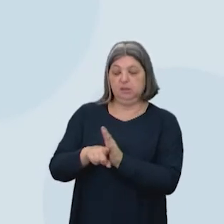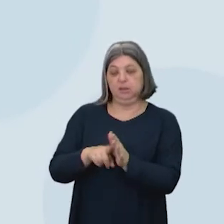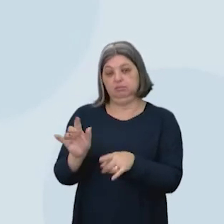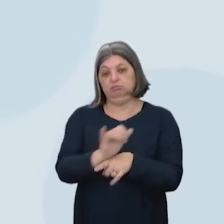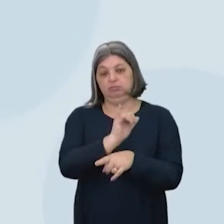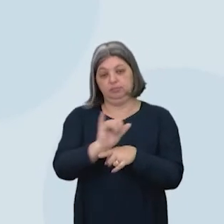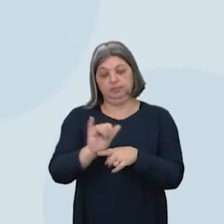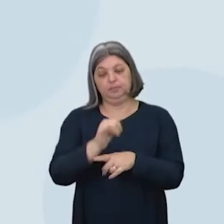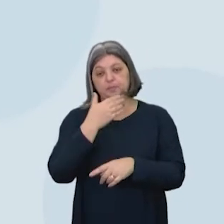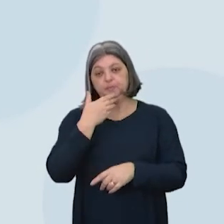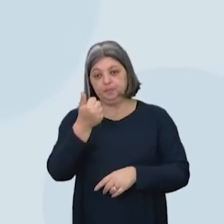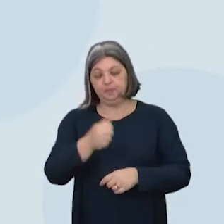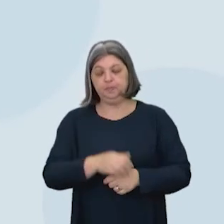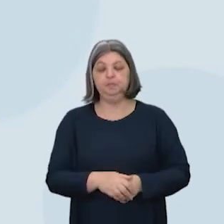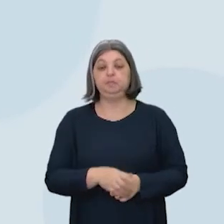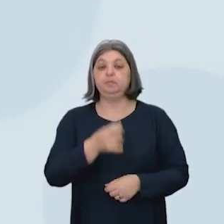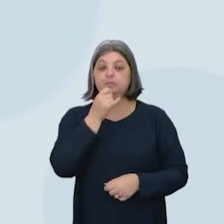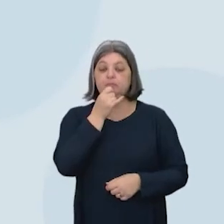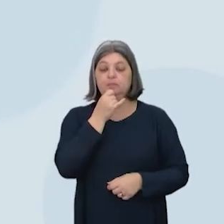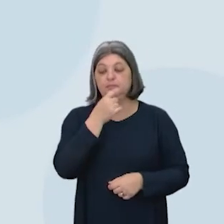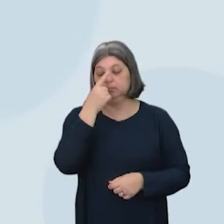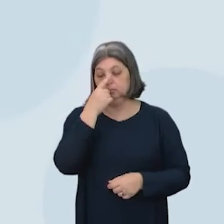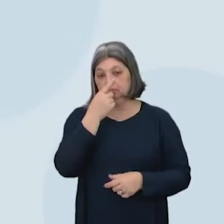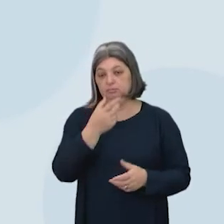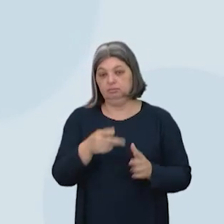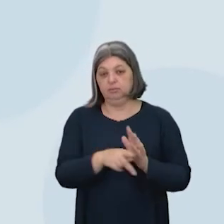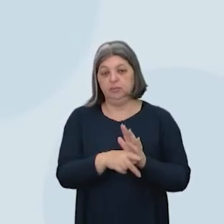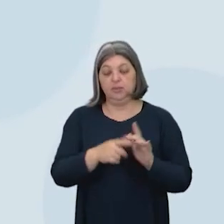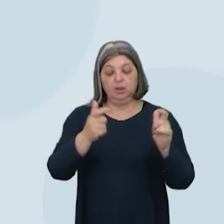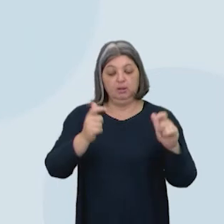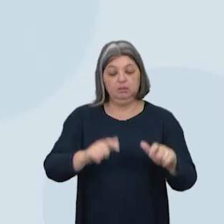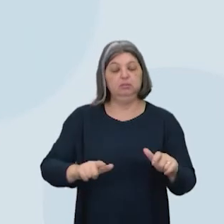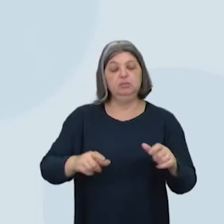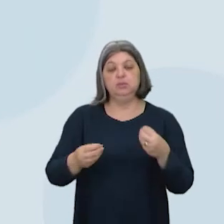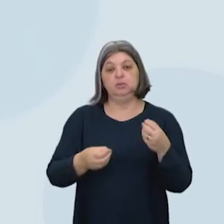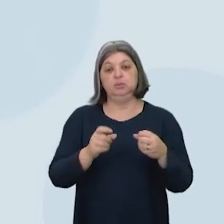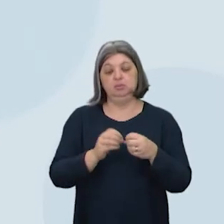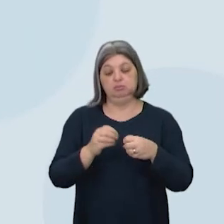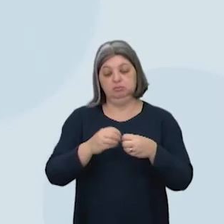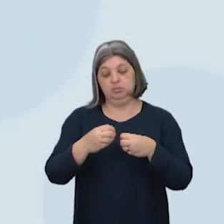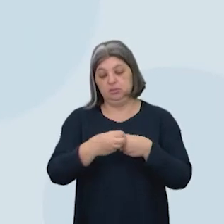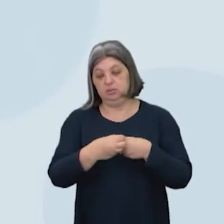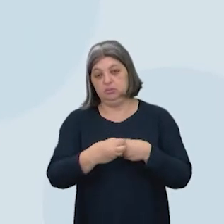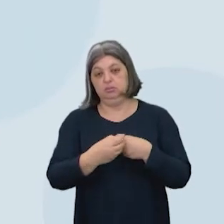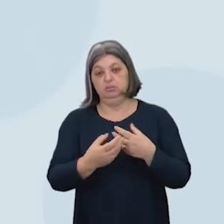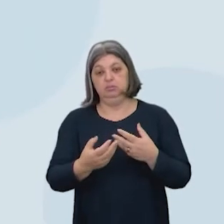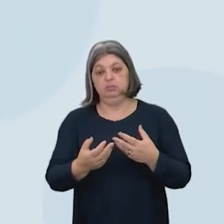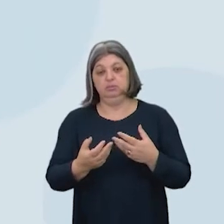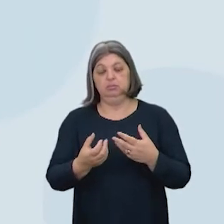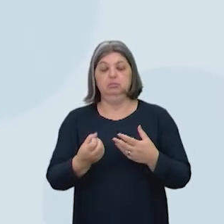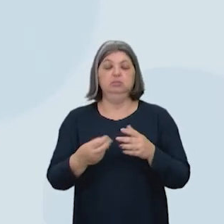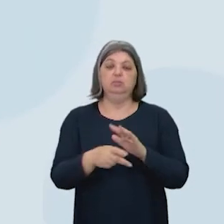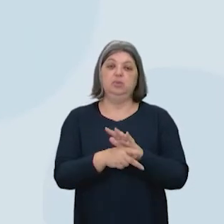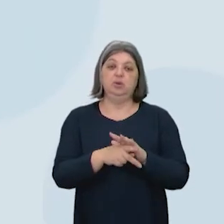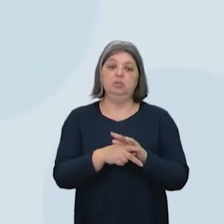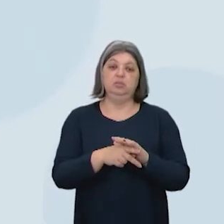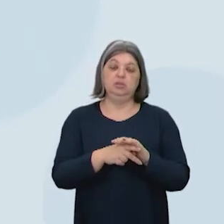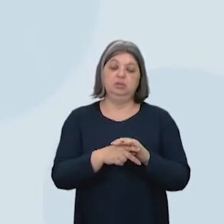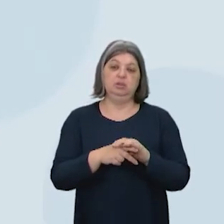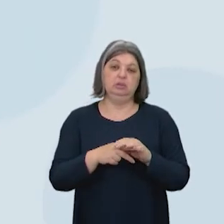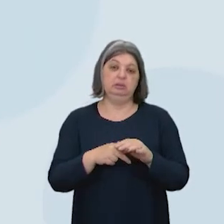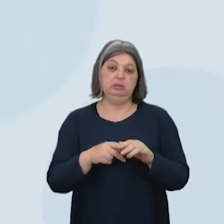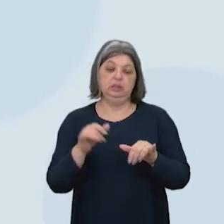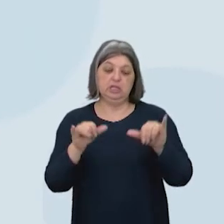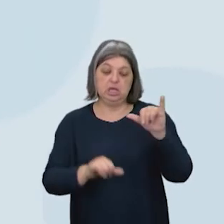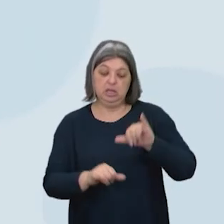né? Por exemplo, eu jogo ali um reagente na minha célula, como essa célula, né, ou seja, um produto químico, um reagente, como